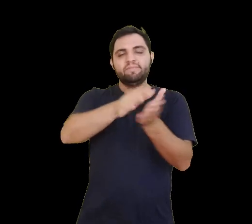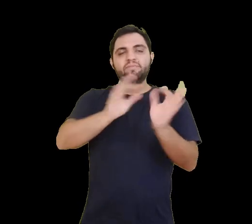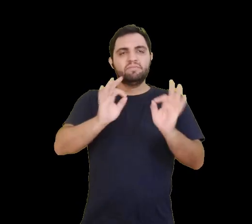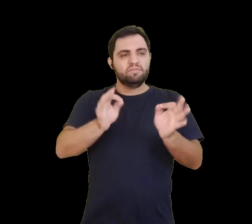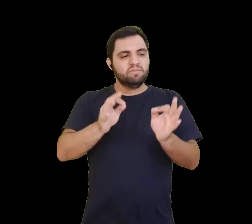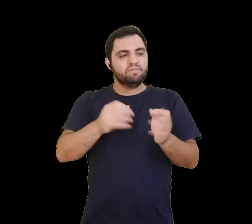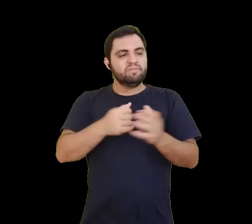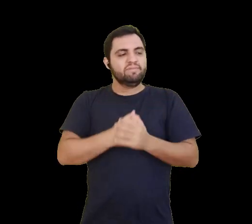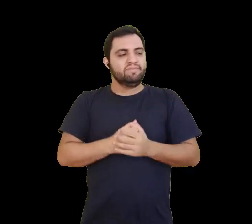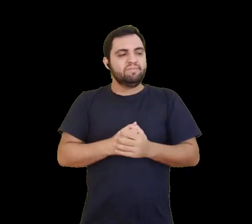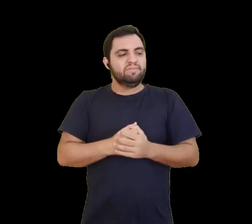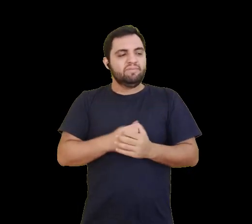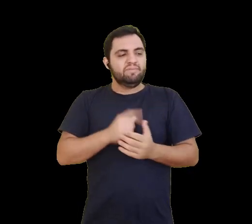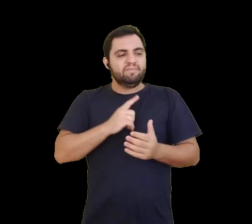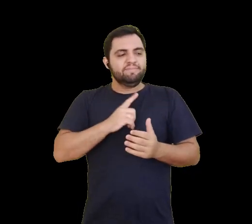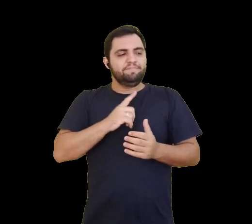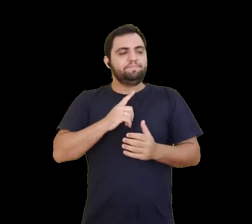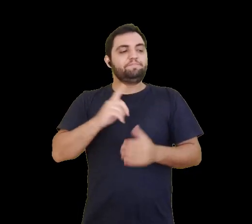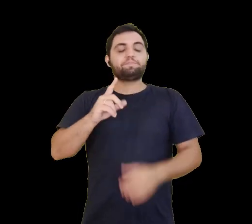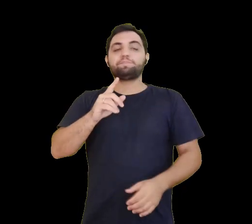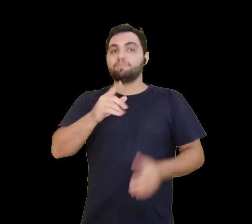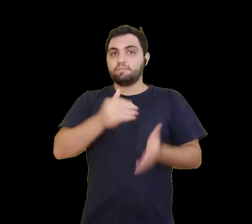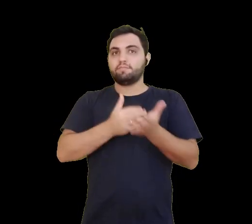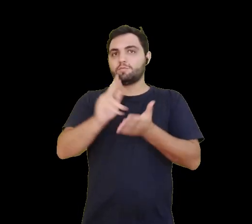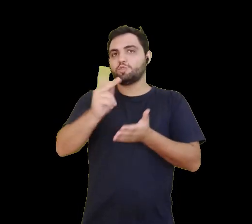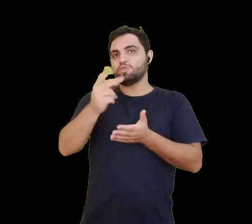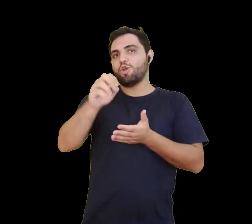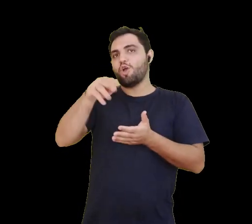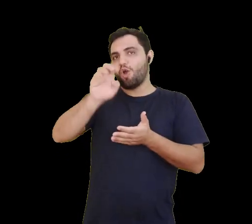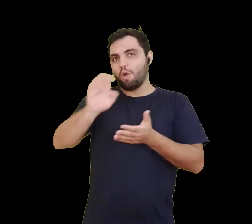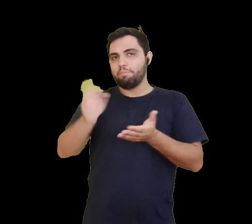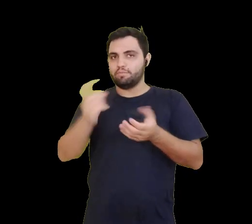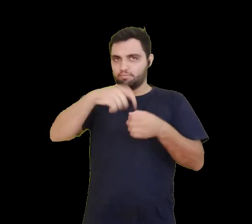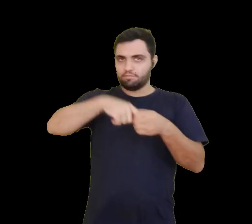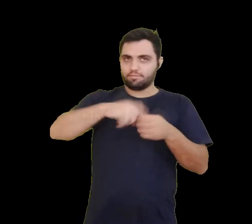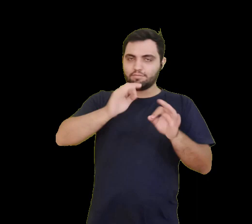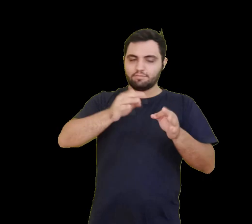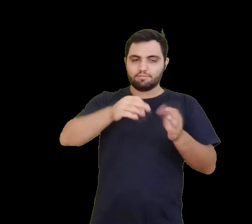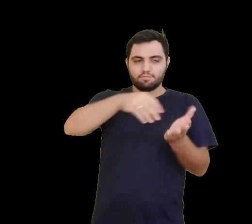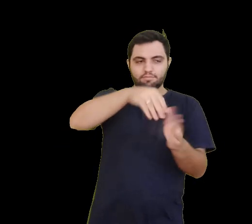aqui, aperto o Home e vou então